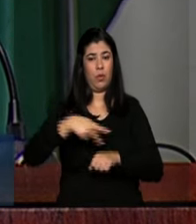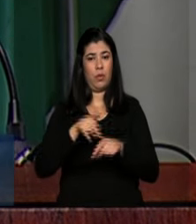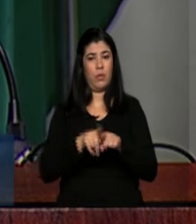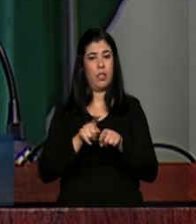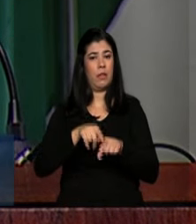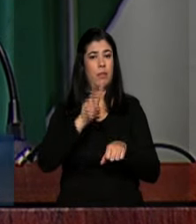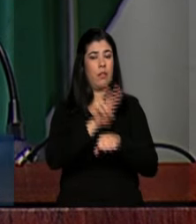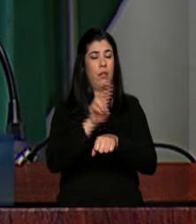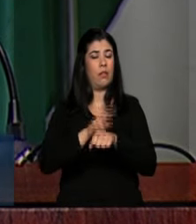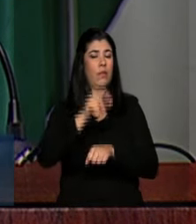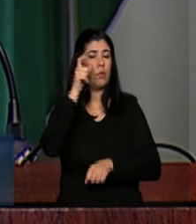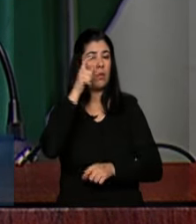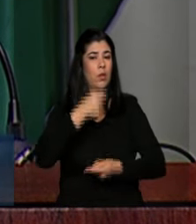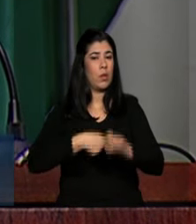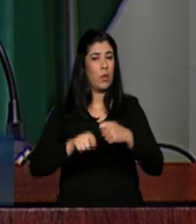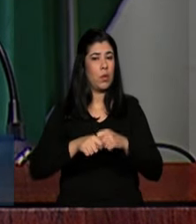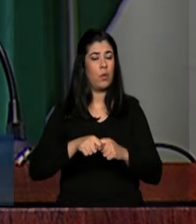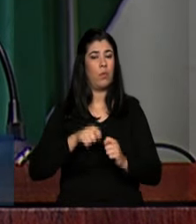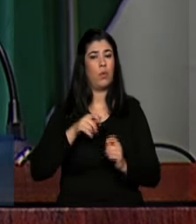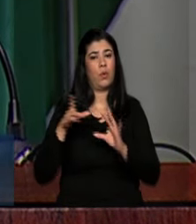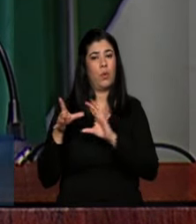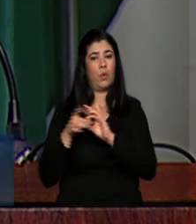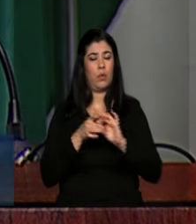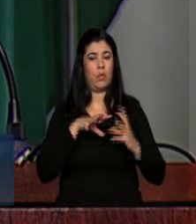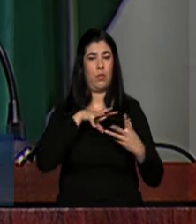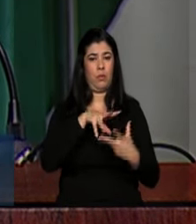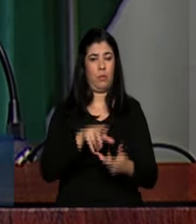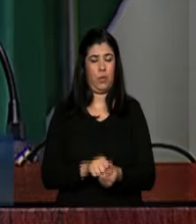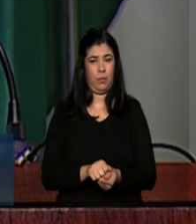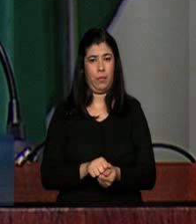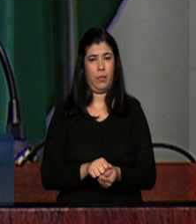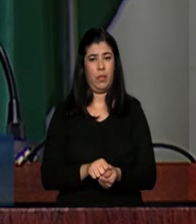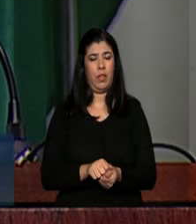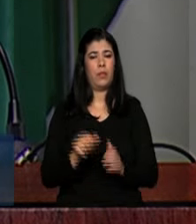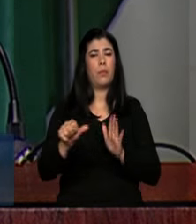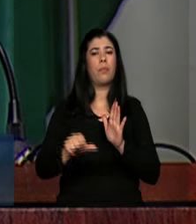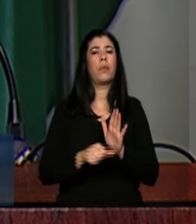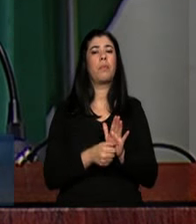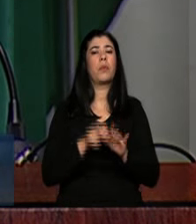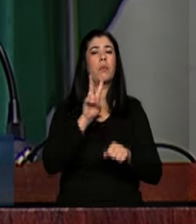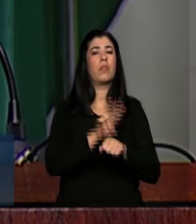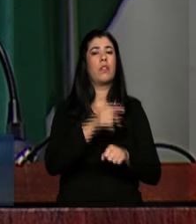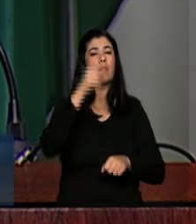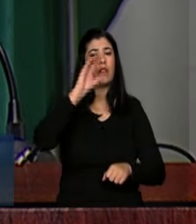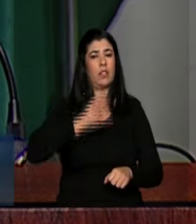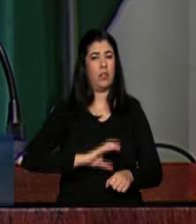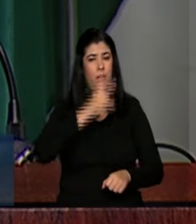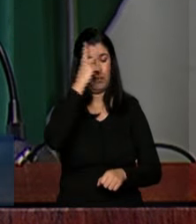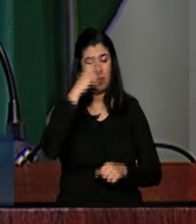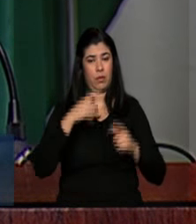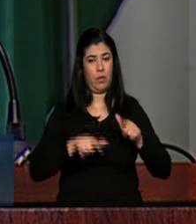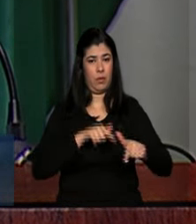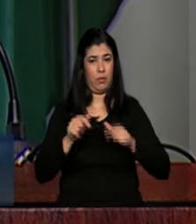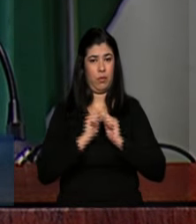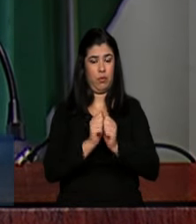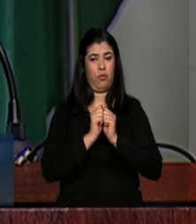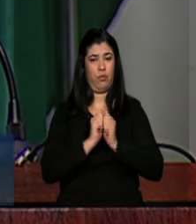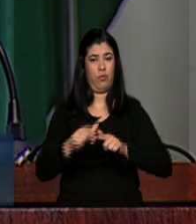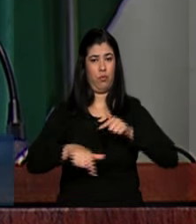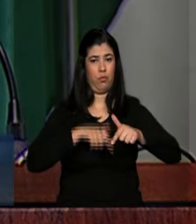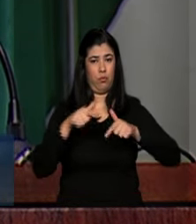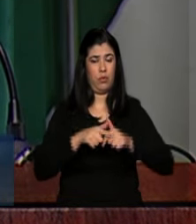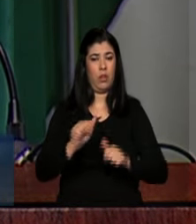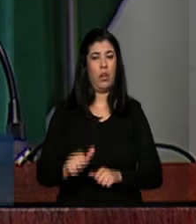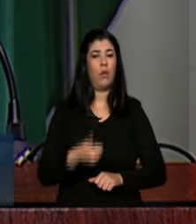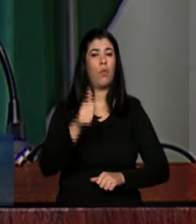interesses econômicos no plano internacional. No primeiro caso, trabalhamos constantemente para aumentar a eficiência e